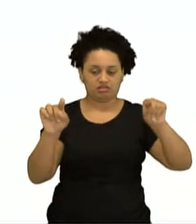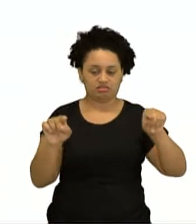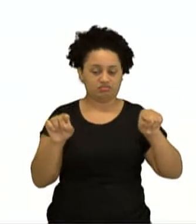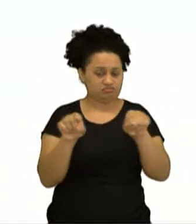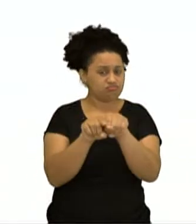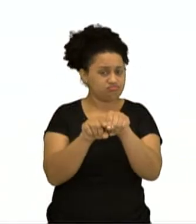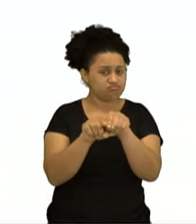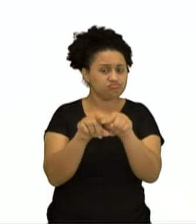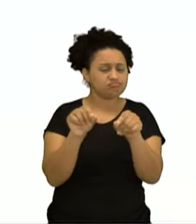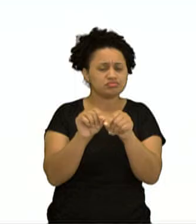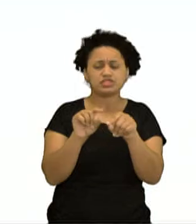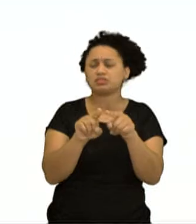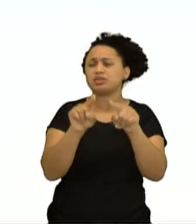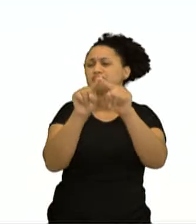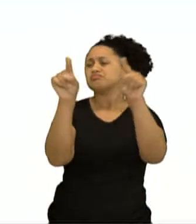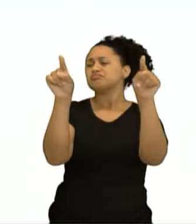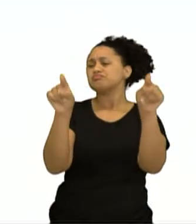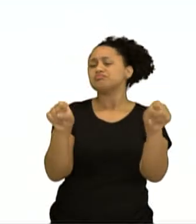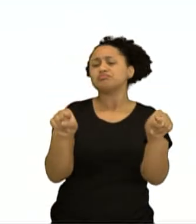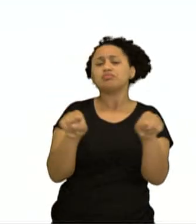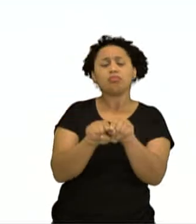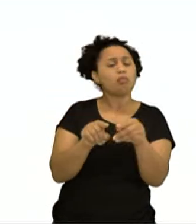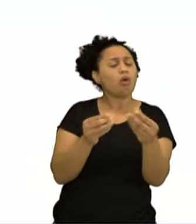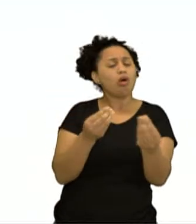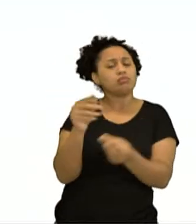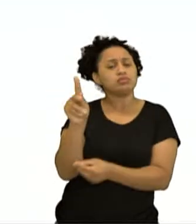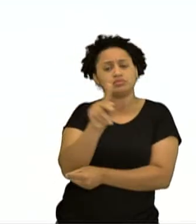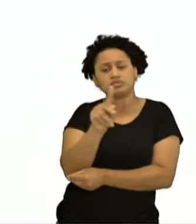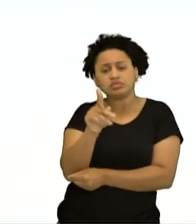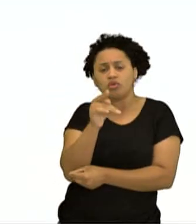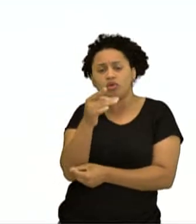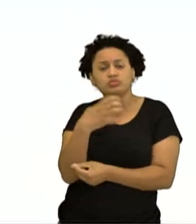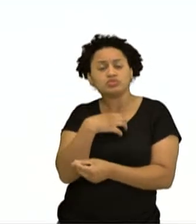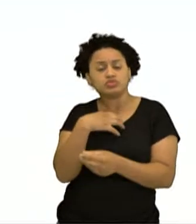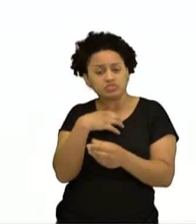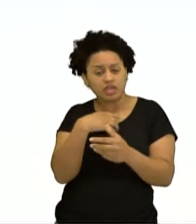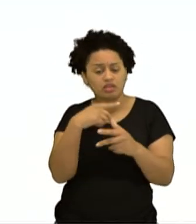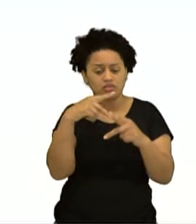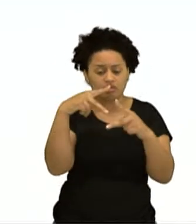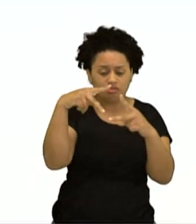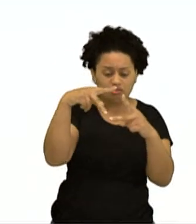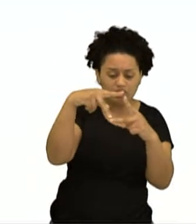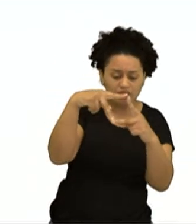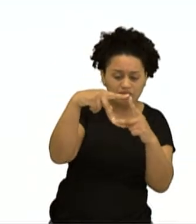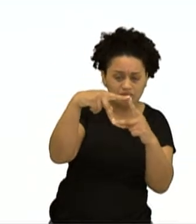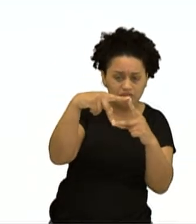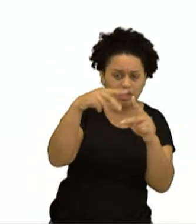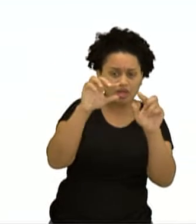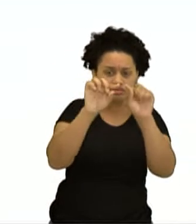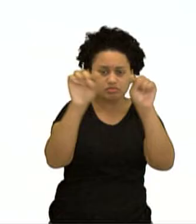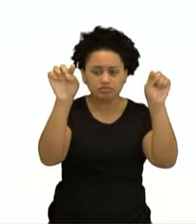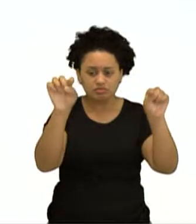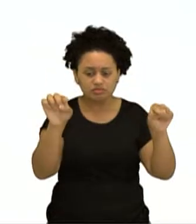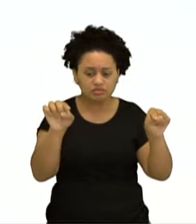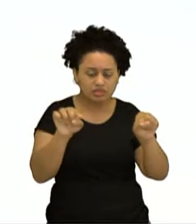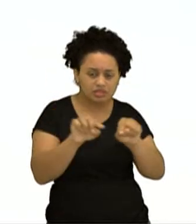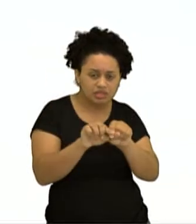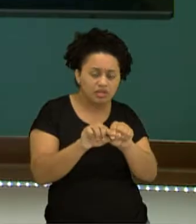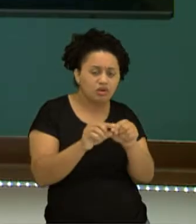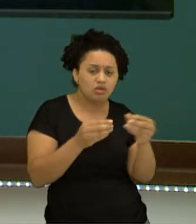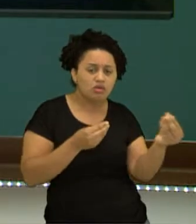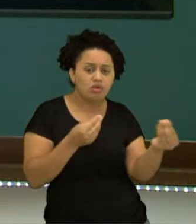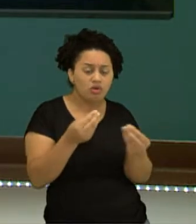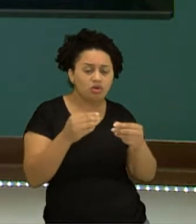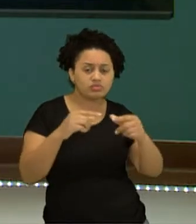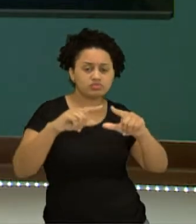diz assim, mas esse quadrilátero, pessoal, professor, qual o formato desse quadrilátero? Ele vai ser um retângulo sempre? Ele vai ser um quadrado?